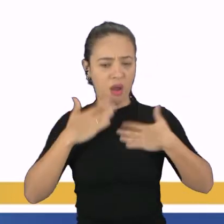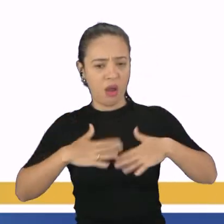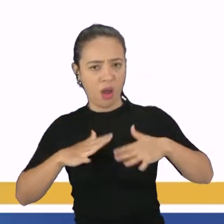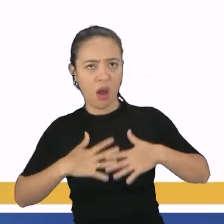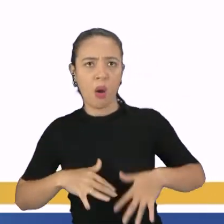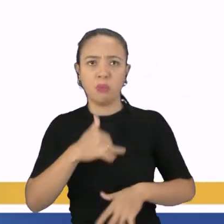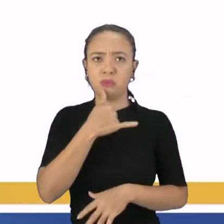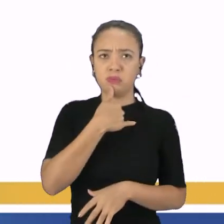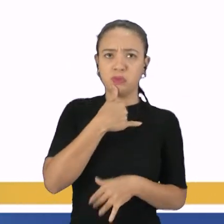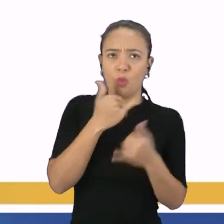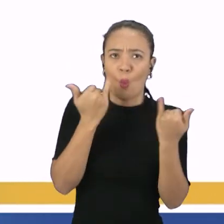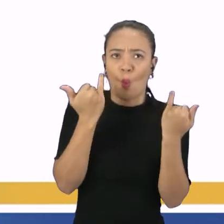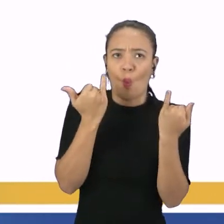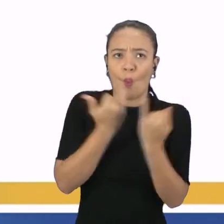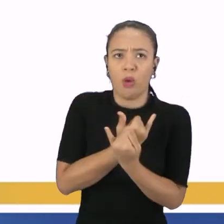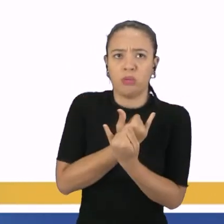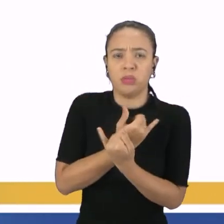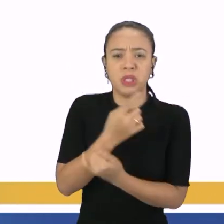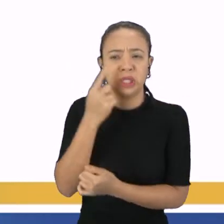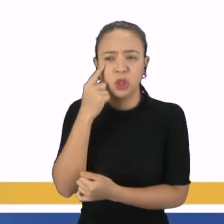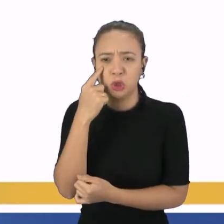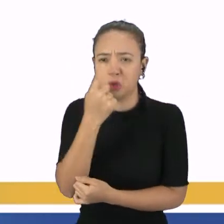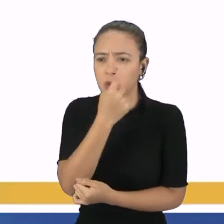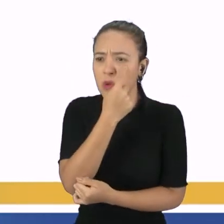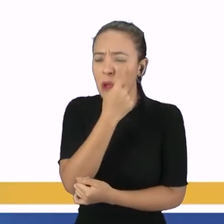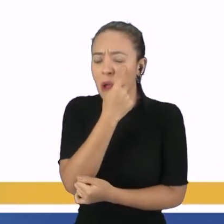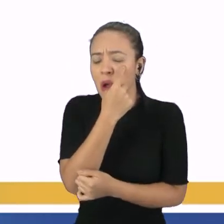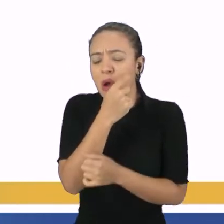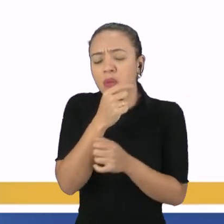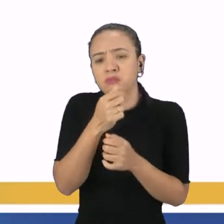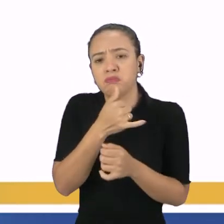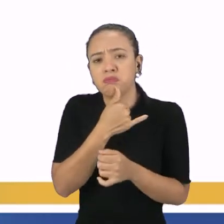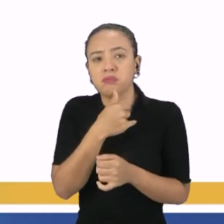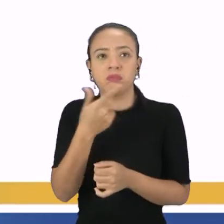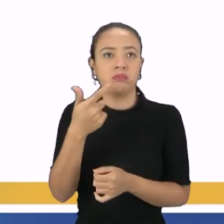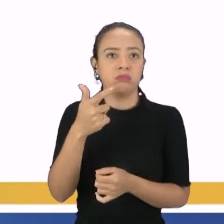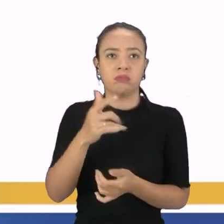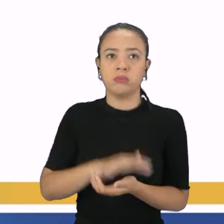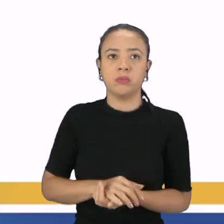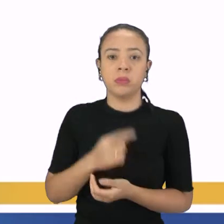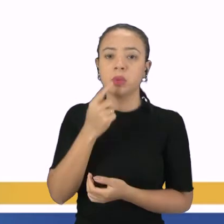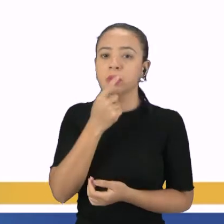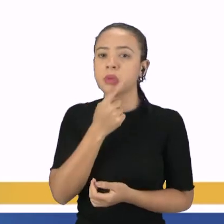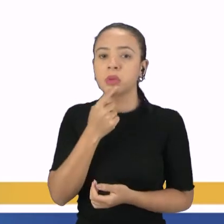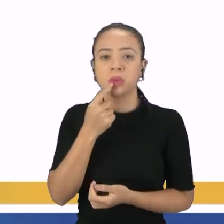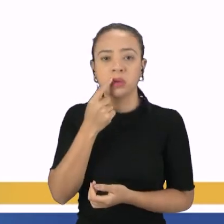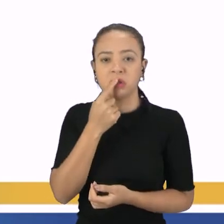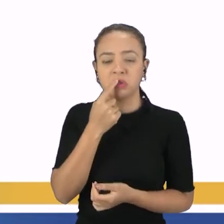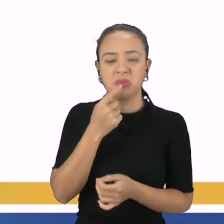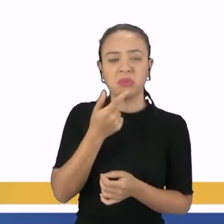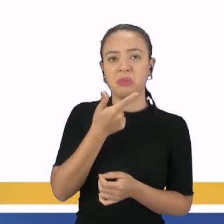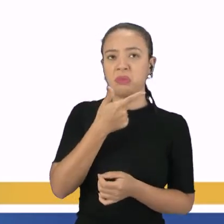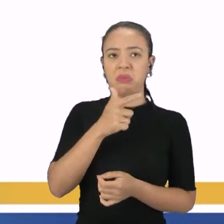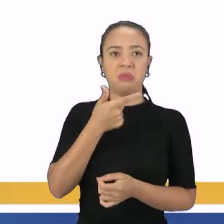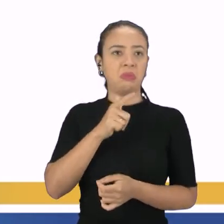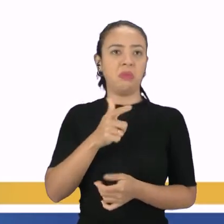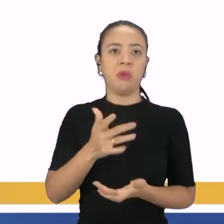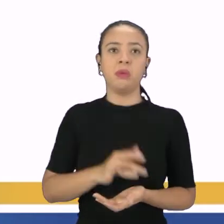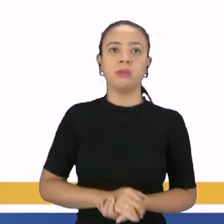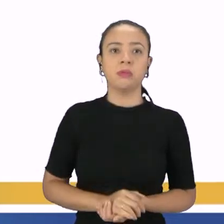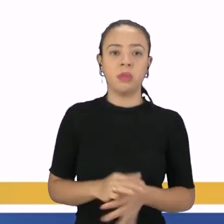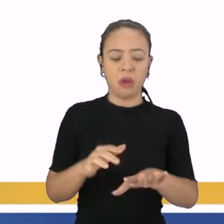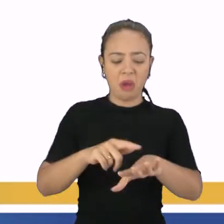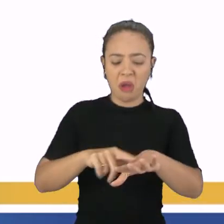triste, assim magro, nem estes olhos tão vazios, nem o lábio amargo. Eu não tinha estas mãos sem